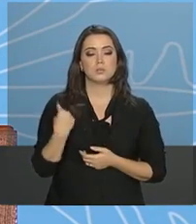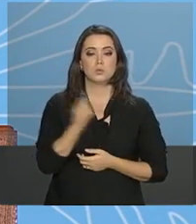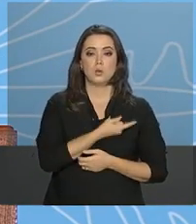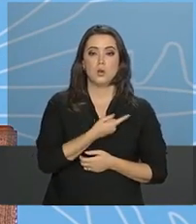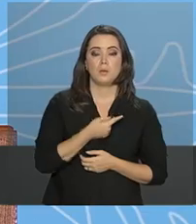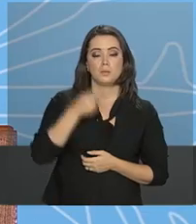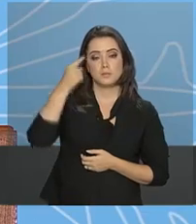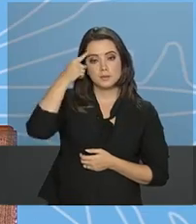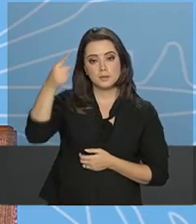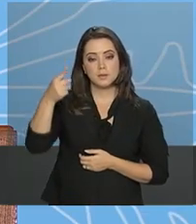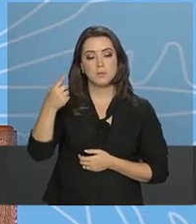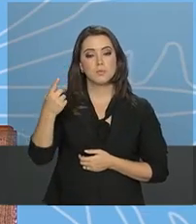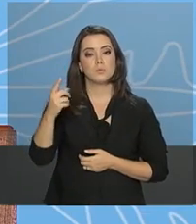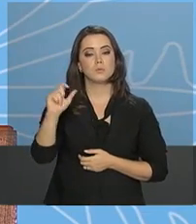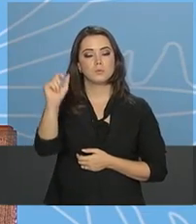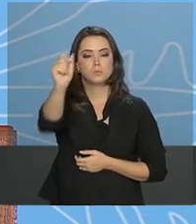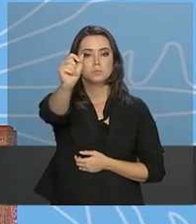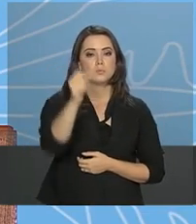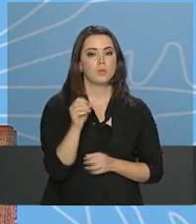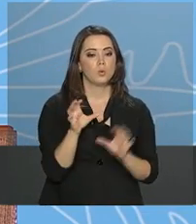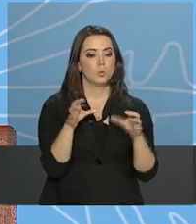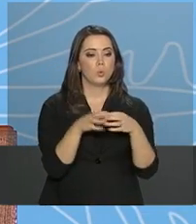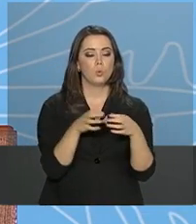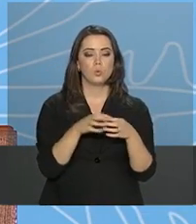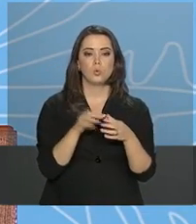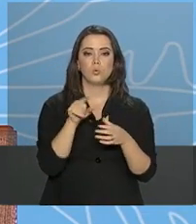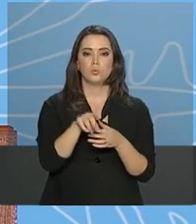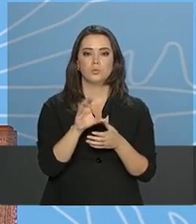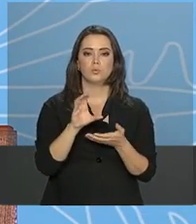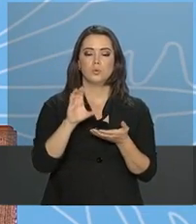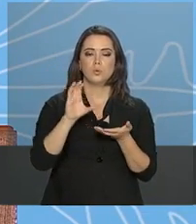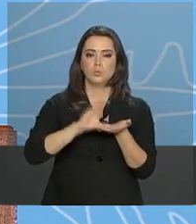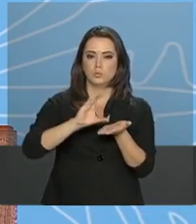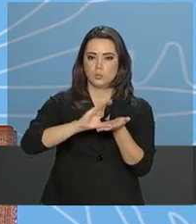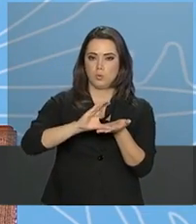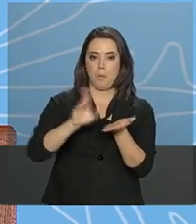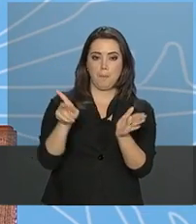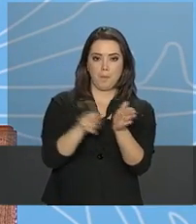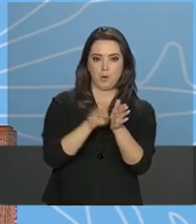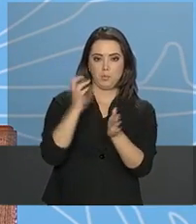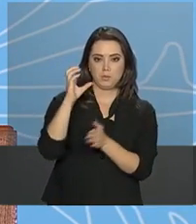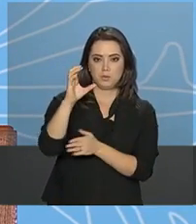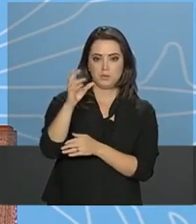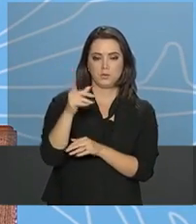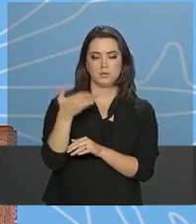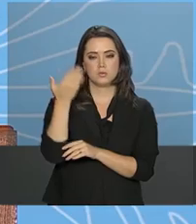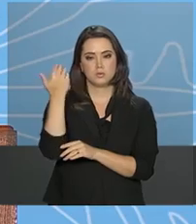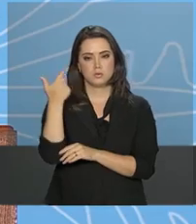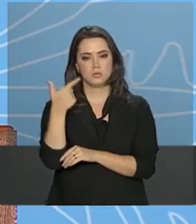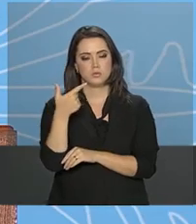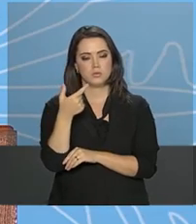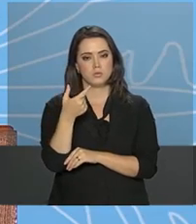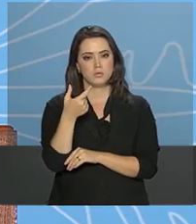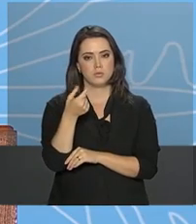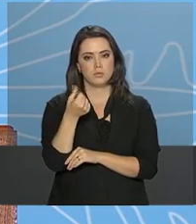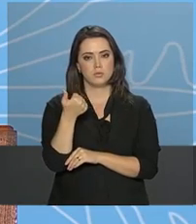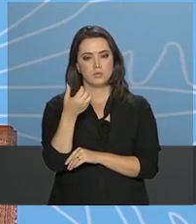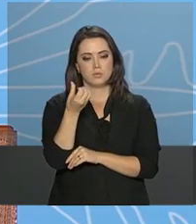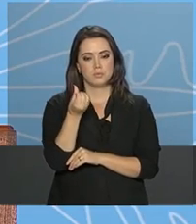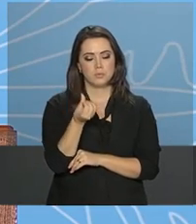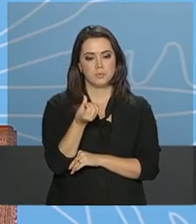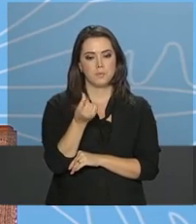pensamos na reativação do Conselho Nacional de Ciência e Tecnologia, que se deu ainda em